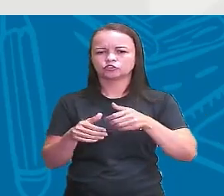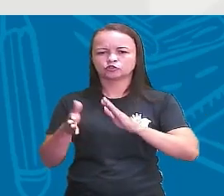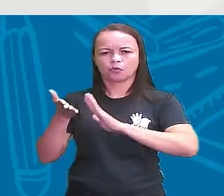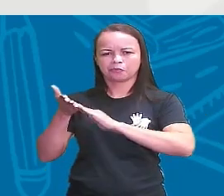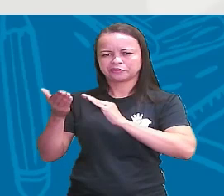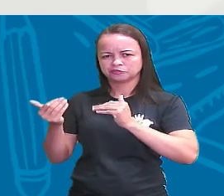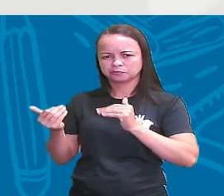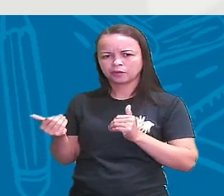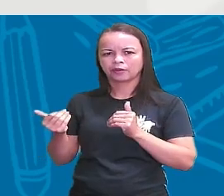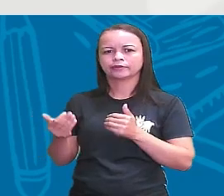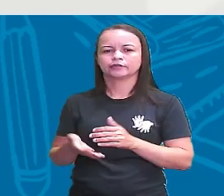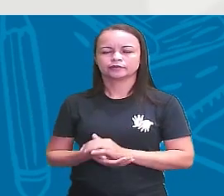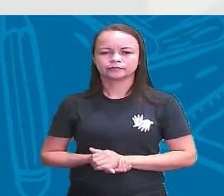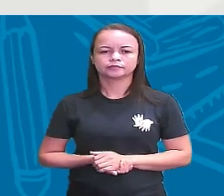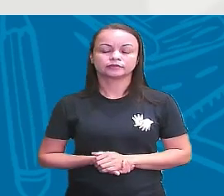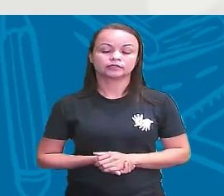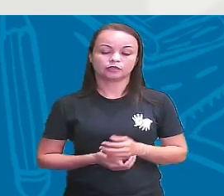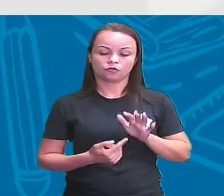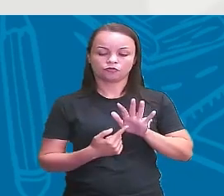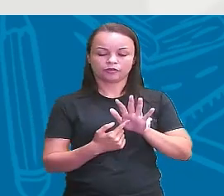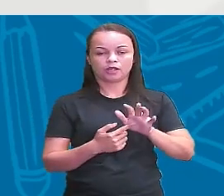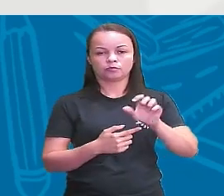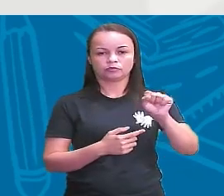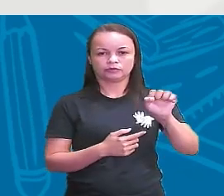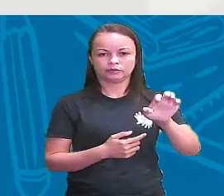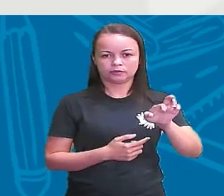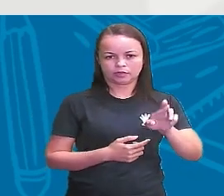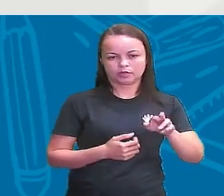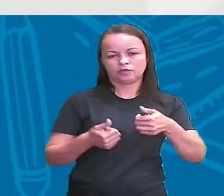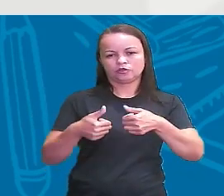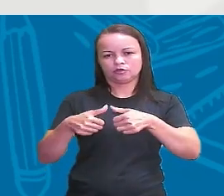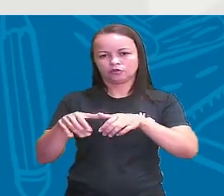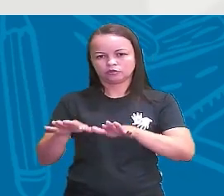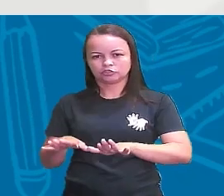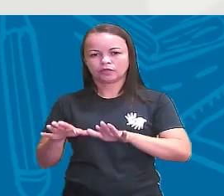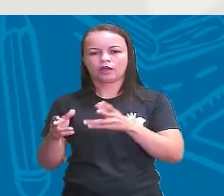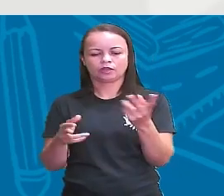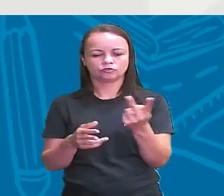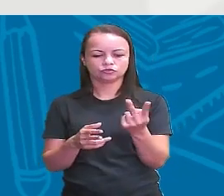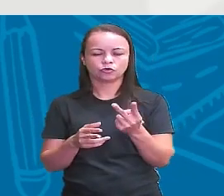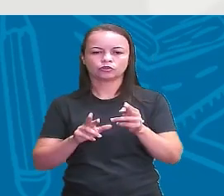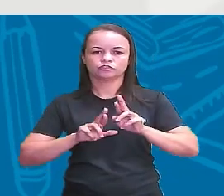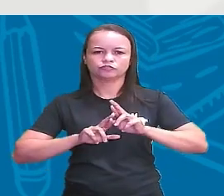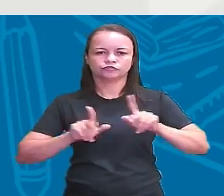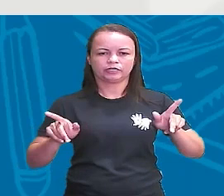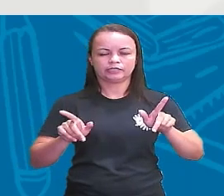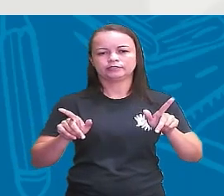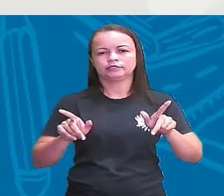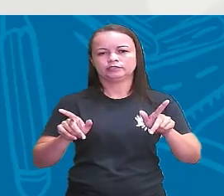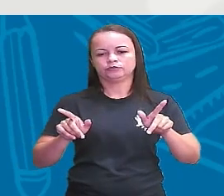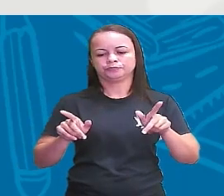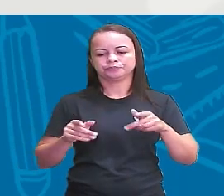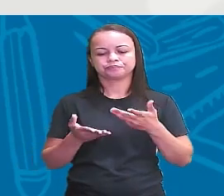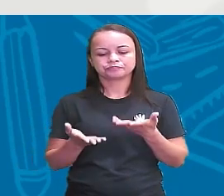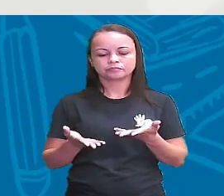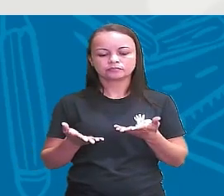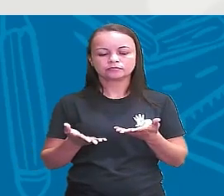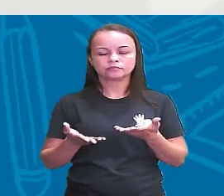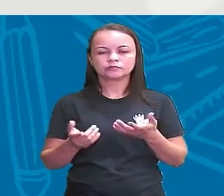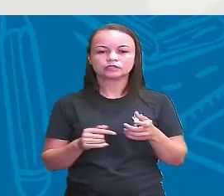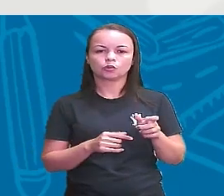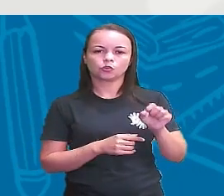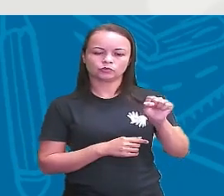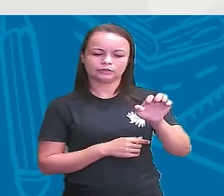verbo ser e o verbo estar, eles se diferenciam justamente nisso. O verbo ser, ele